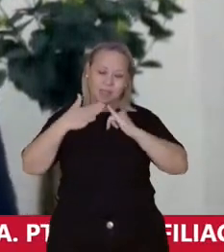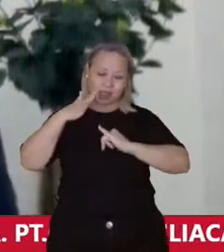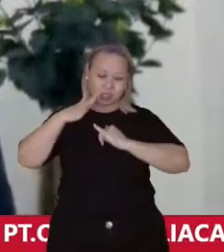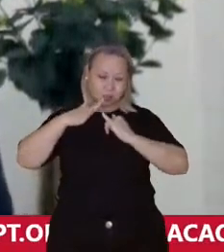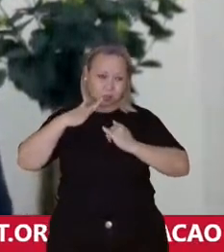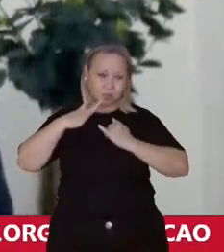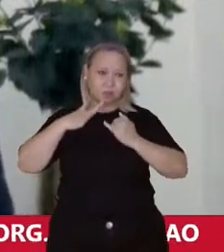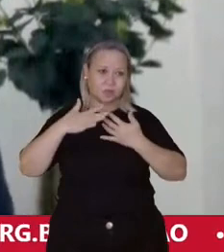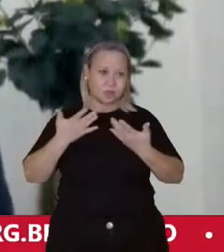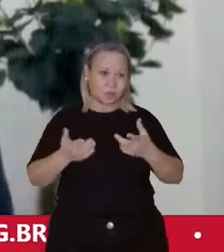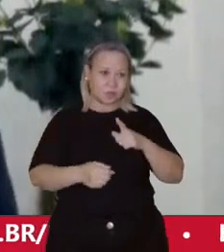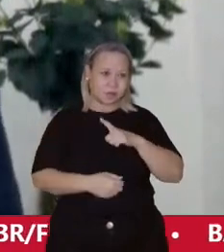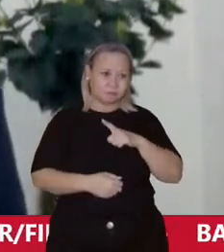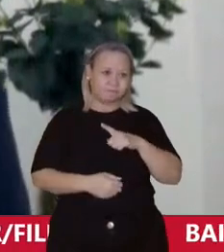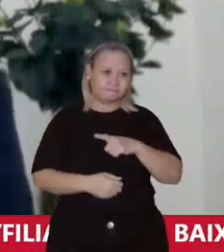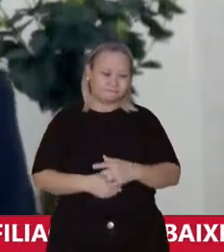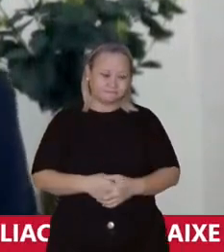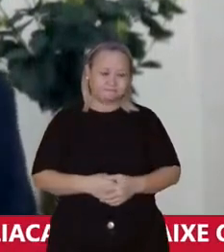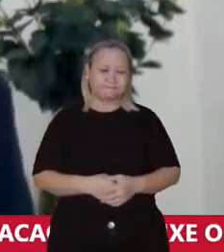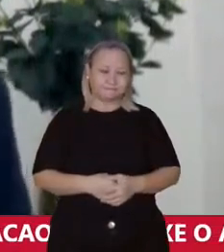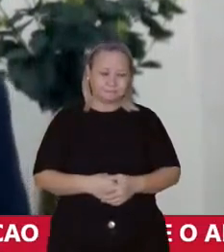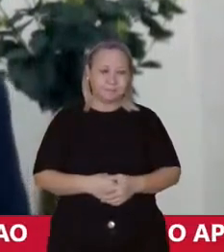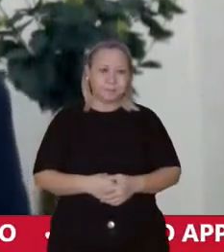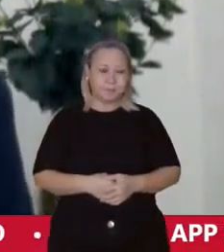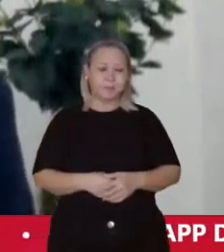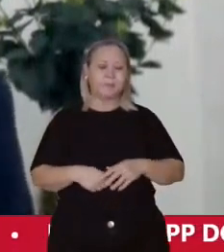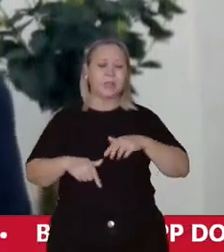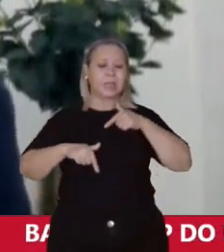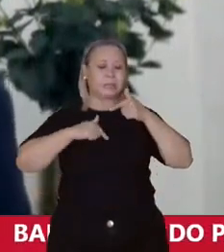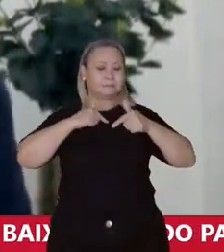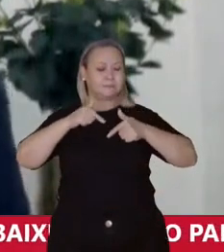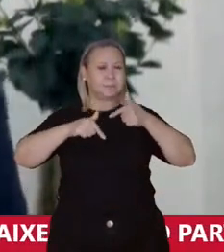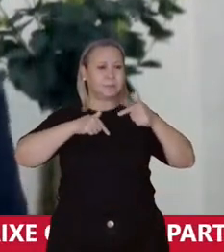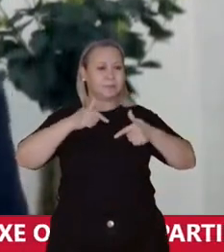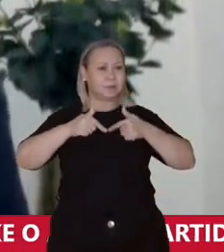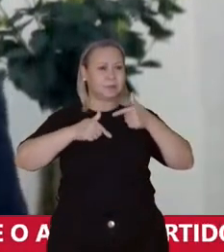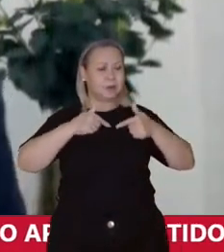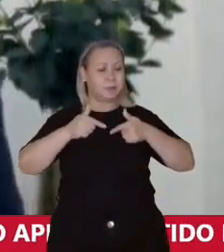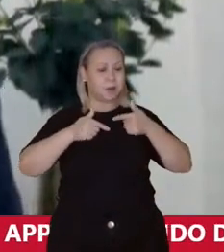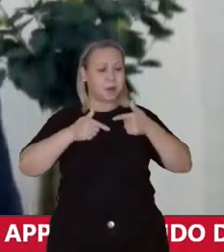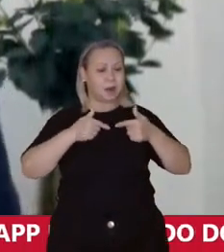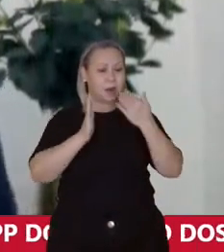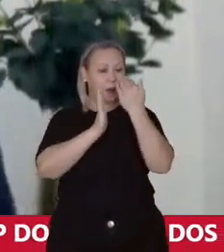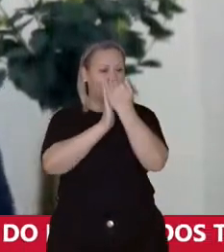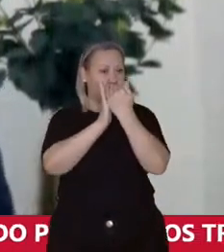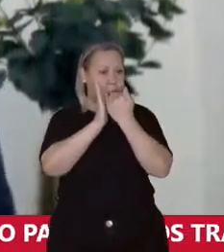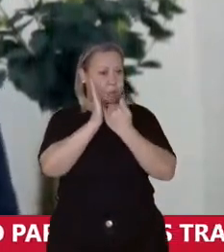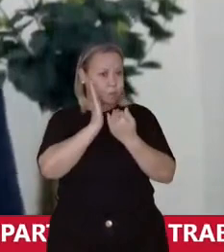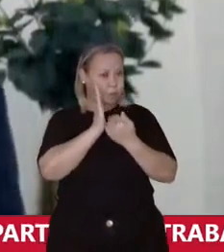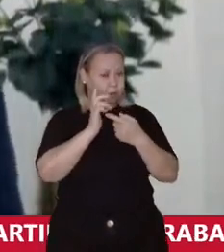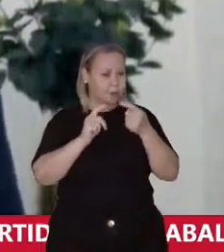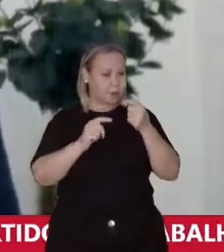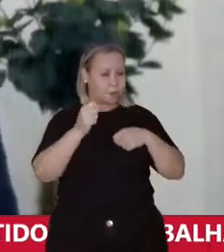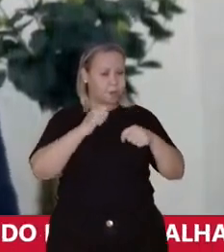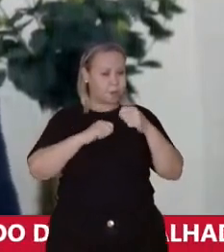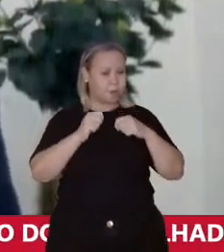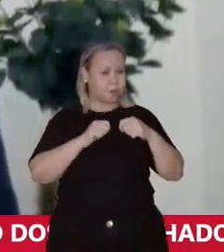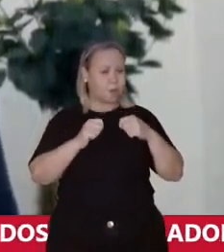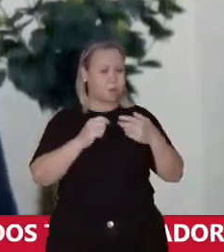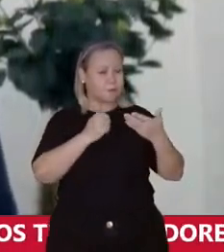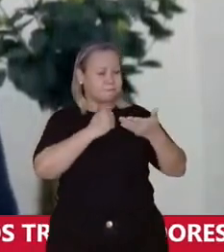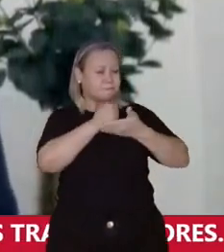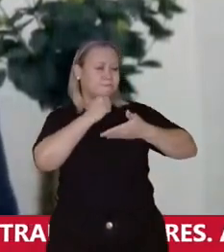estrutural e trabalhar num programa econômico onde é